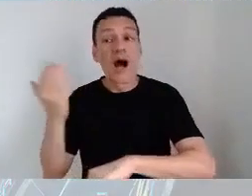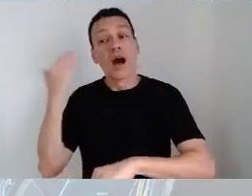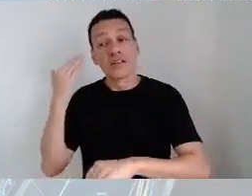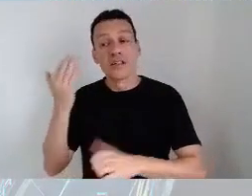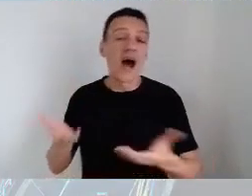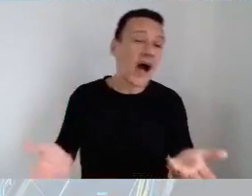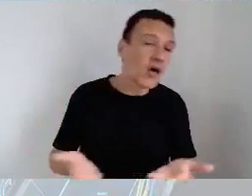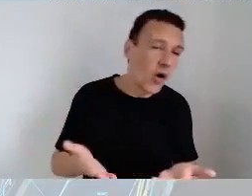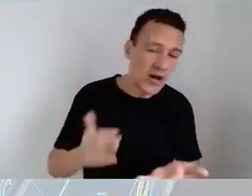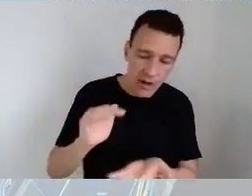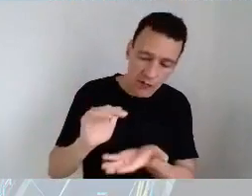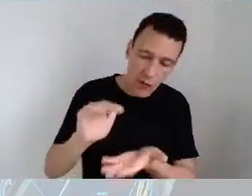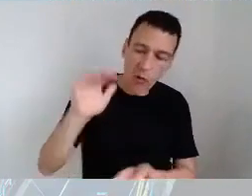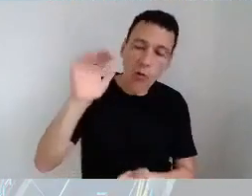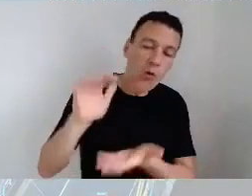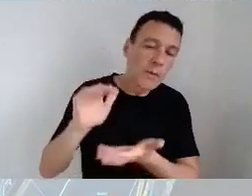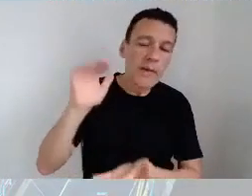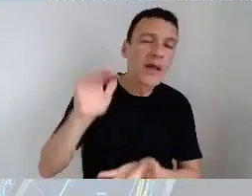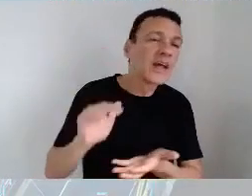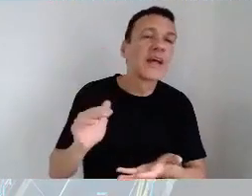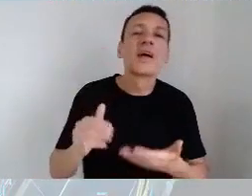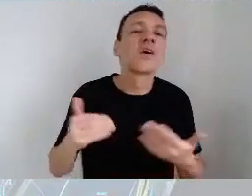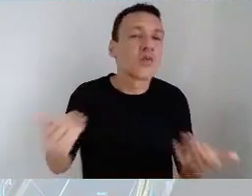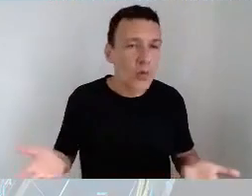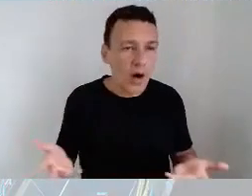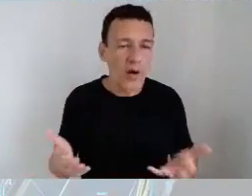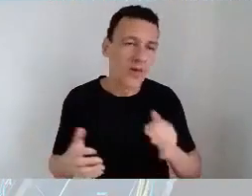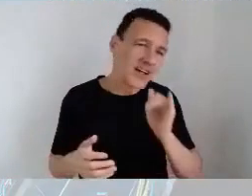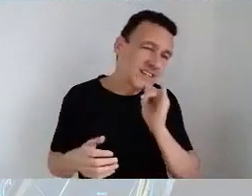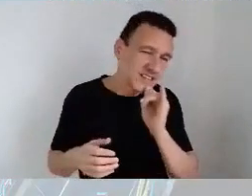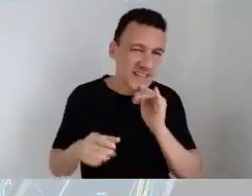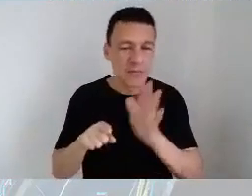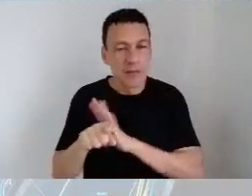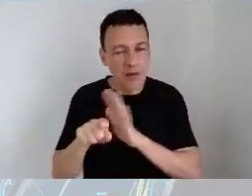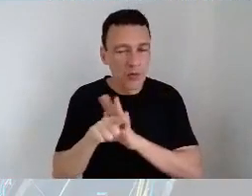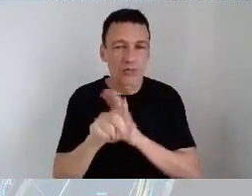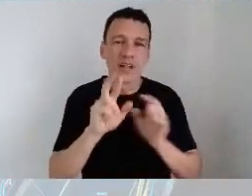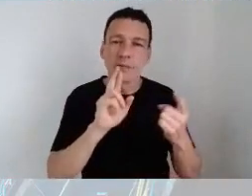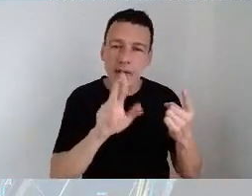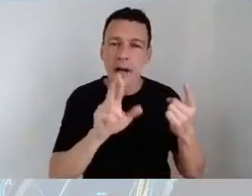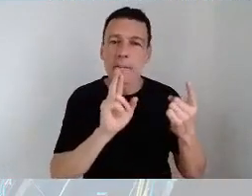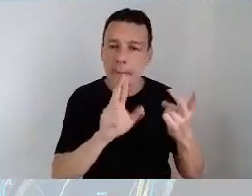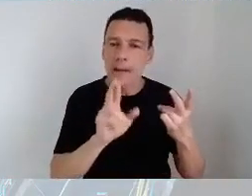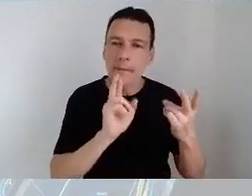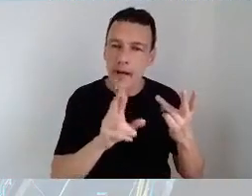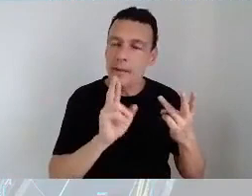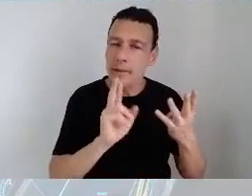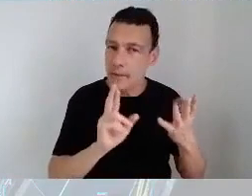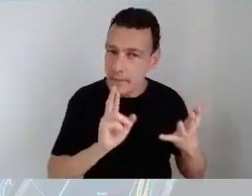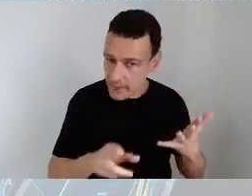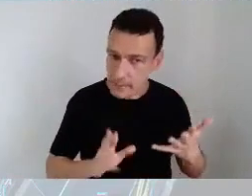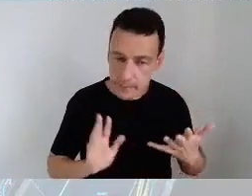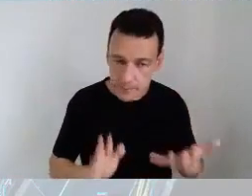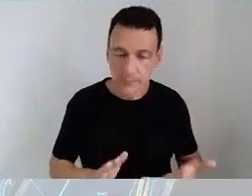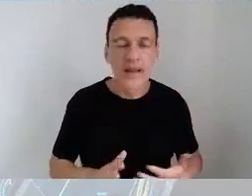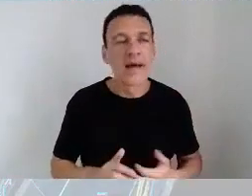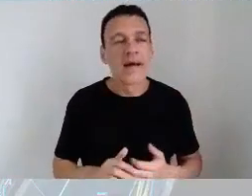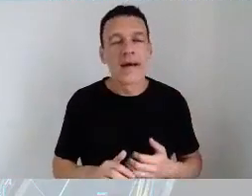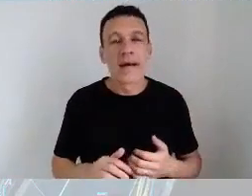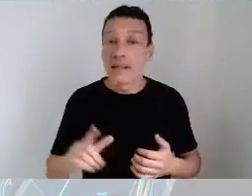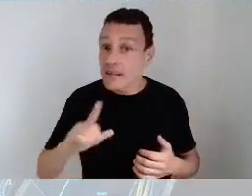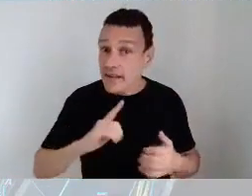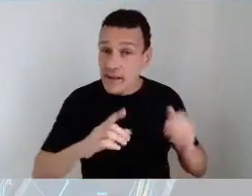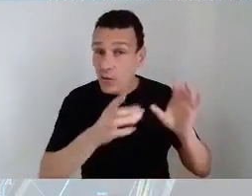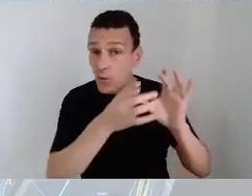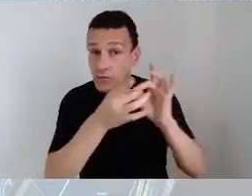fazendo alguns exemplos de perguntas. E aí, dado esse contexto, né, você pode me perguntar,